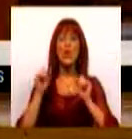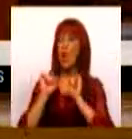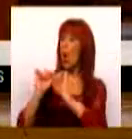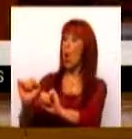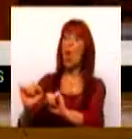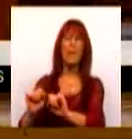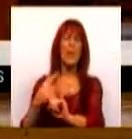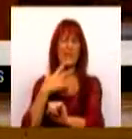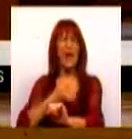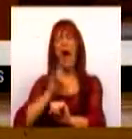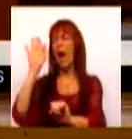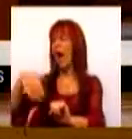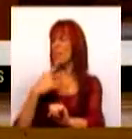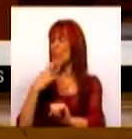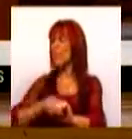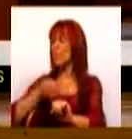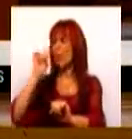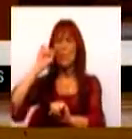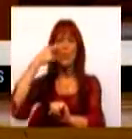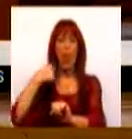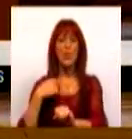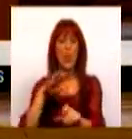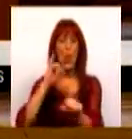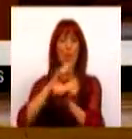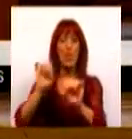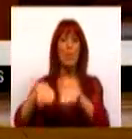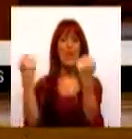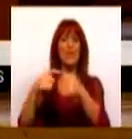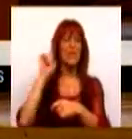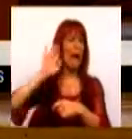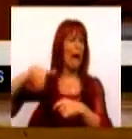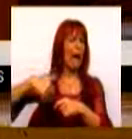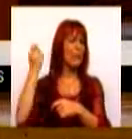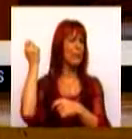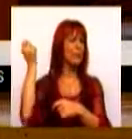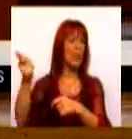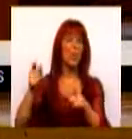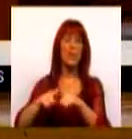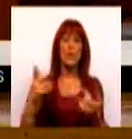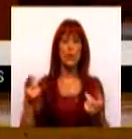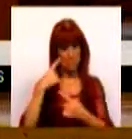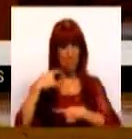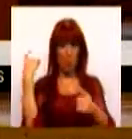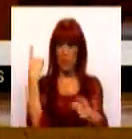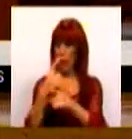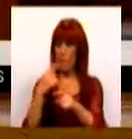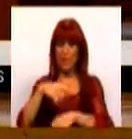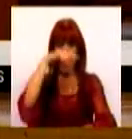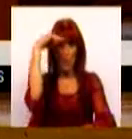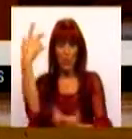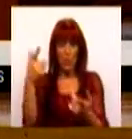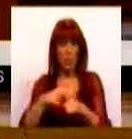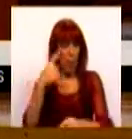oposição desacreditava e que os restantes partidos desvalorizavam e ainda mostram dificuldade